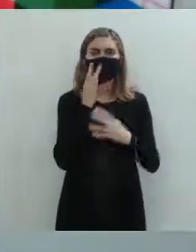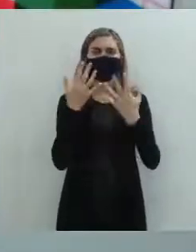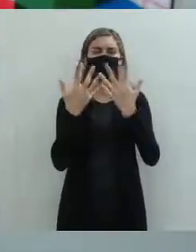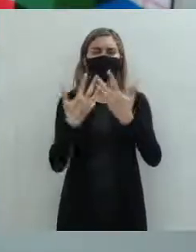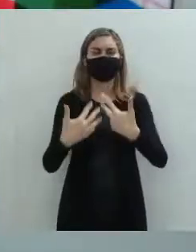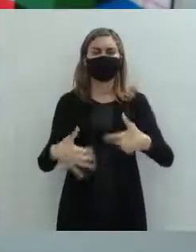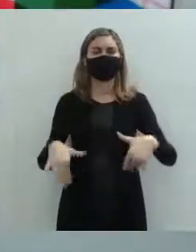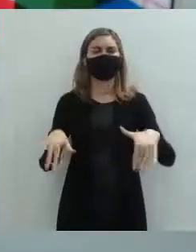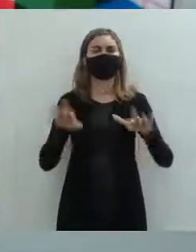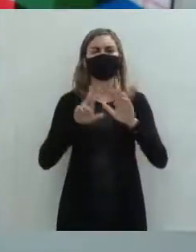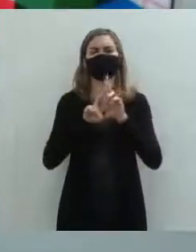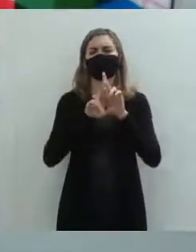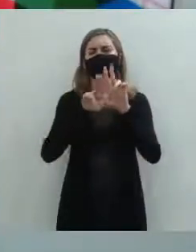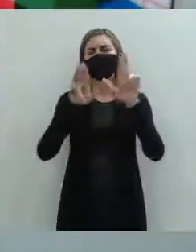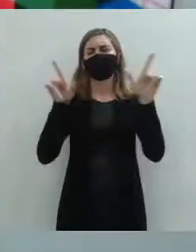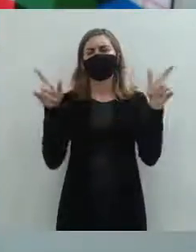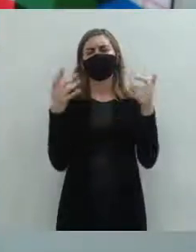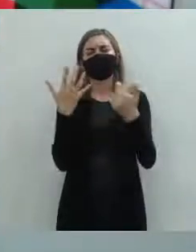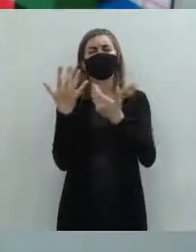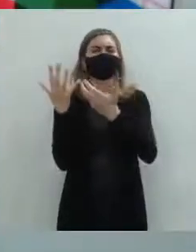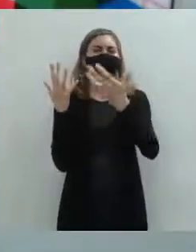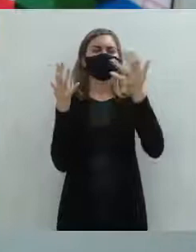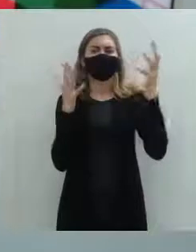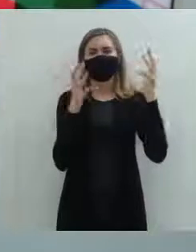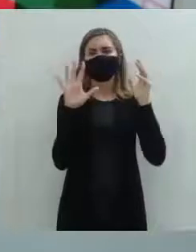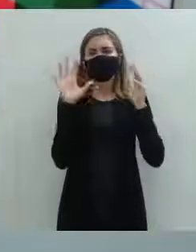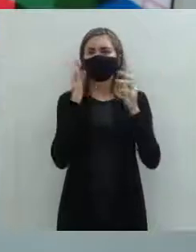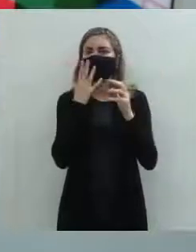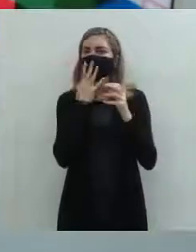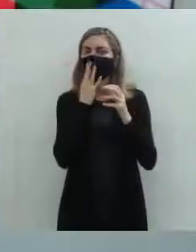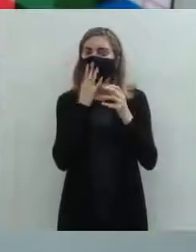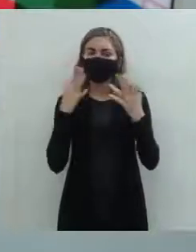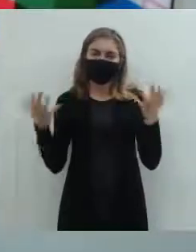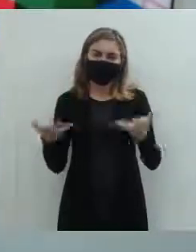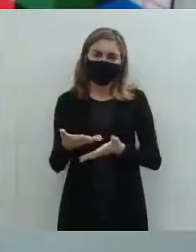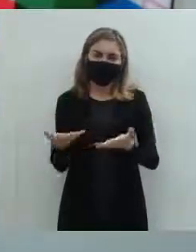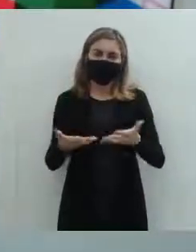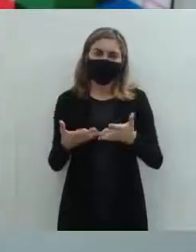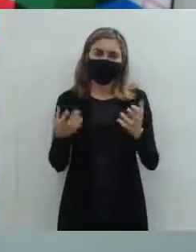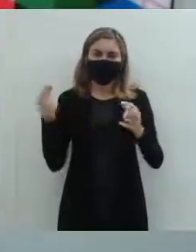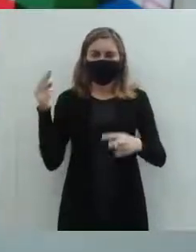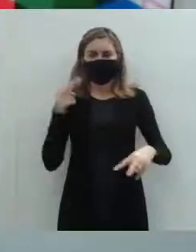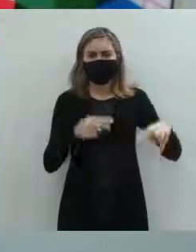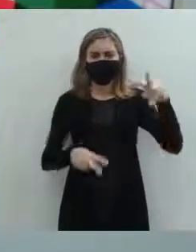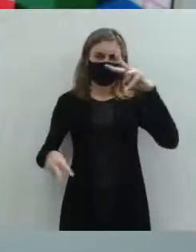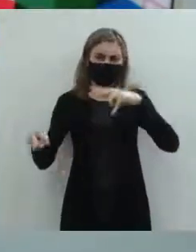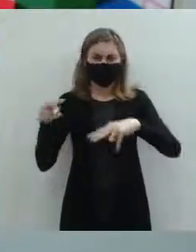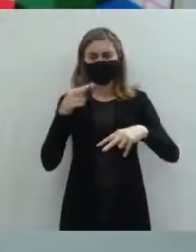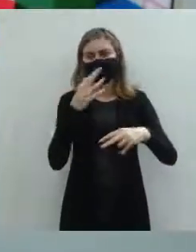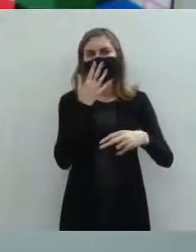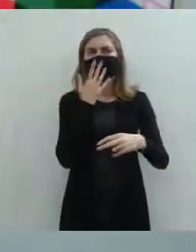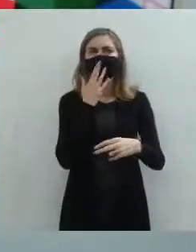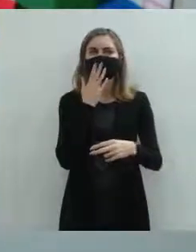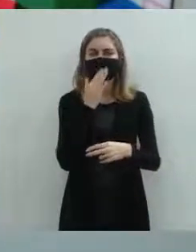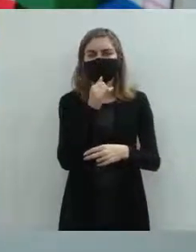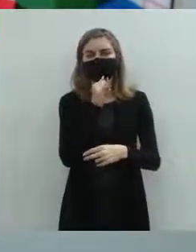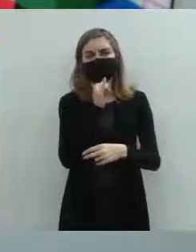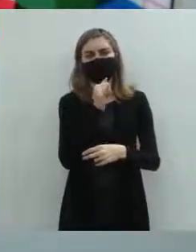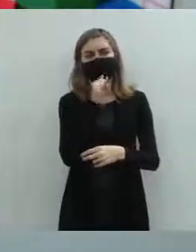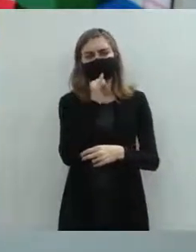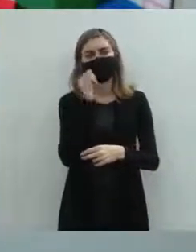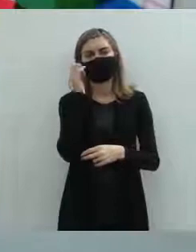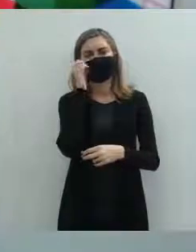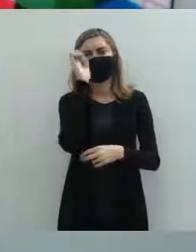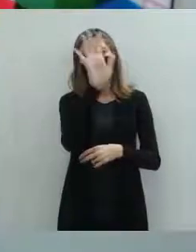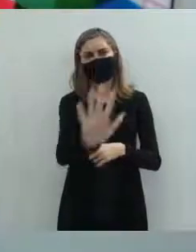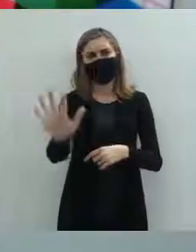A natureza é repleta de cores e a gente vai agora visualizar essas cores. Por exemplo, nesta imagem,